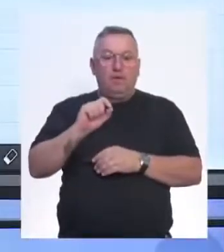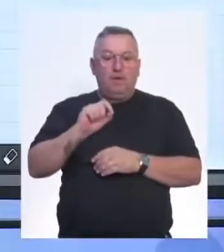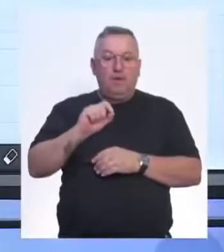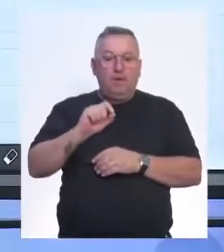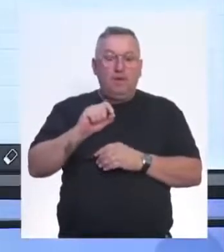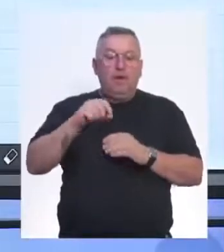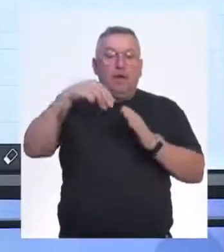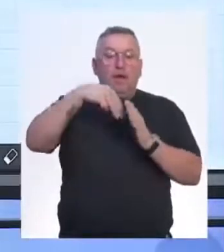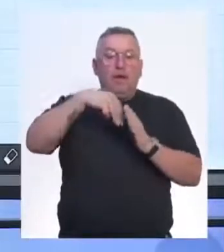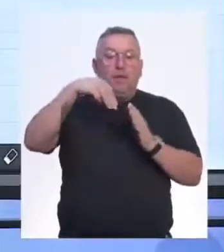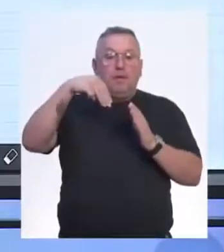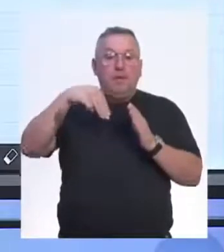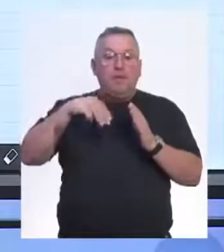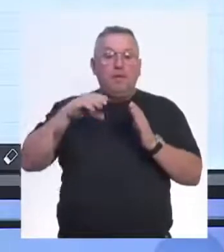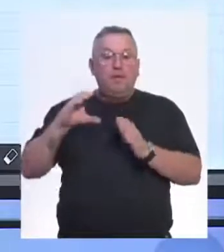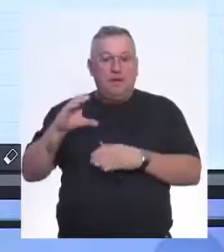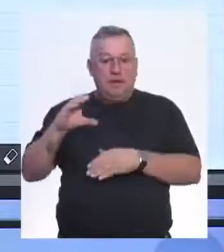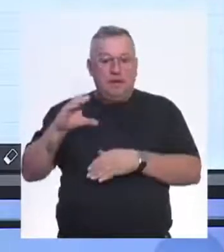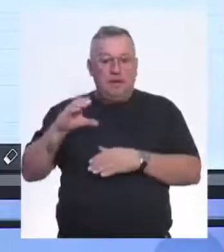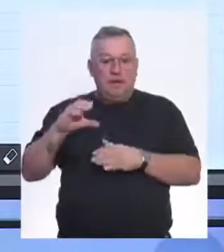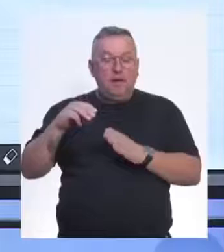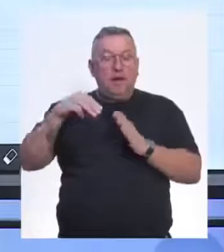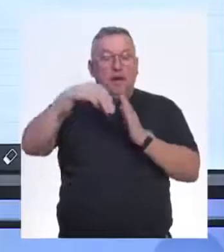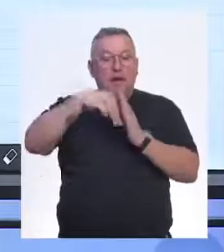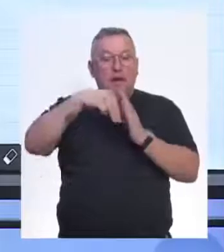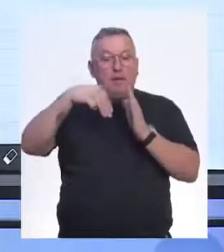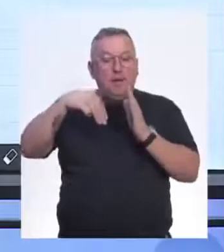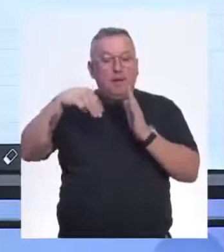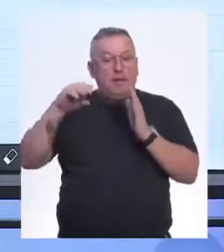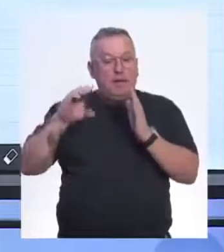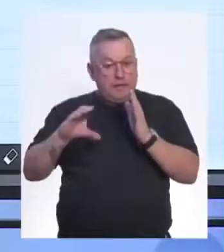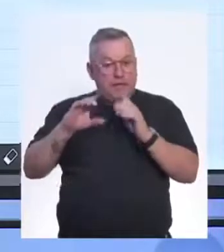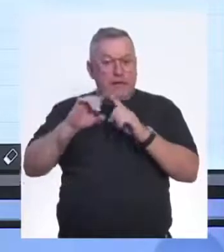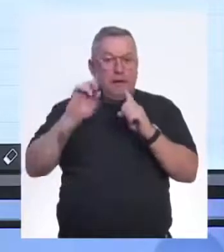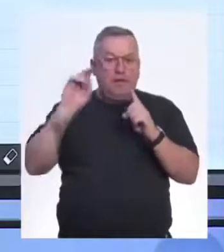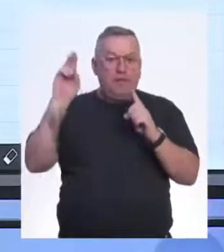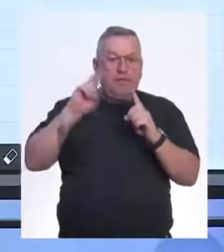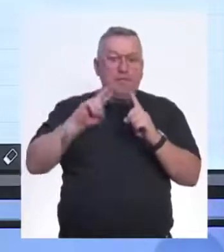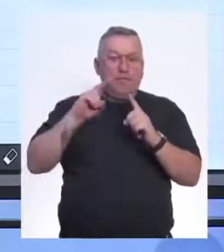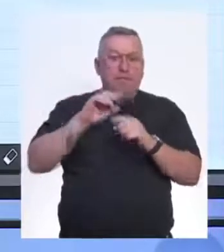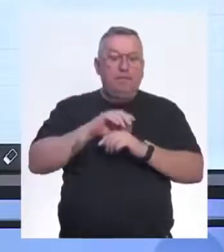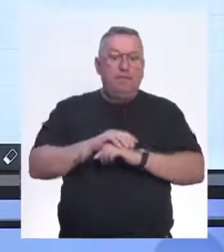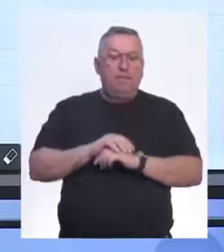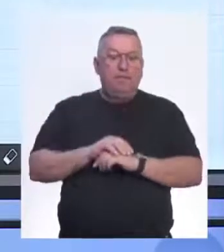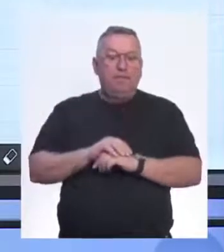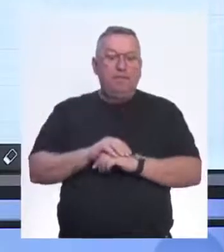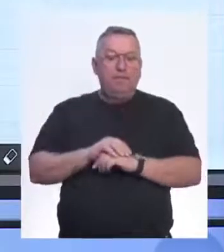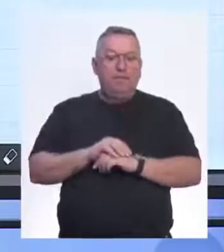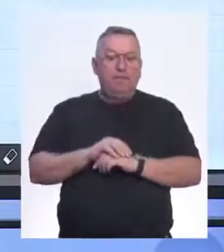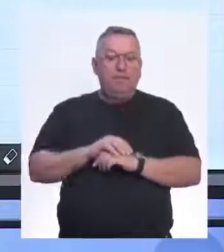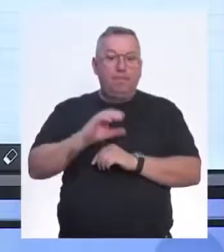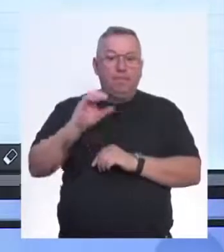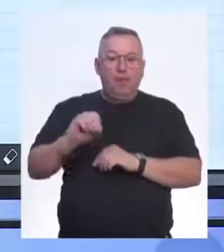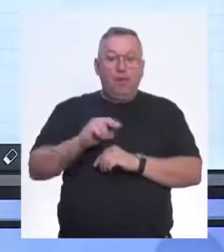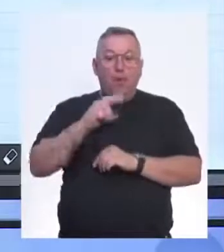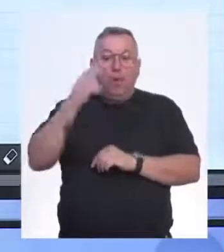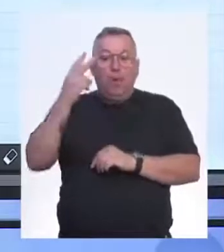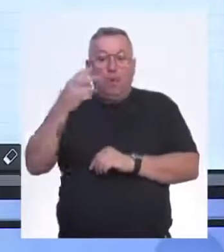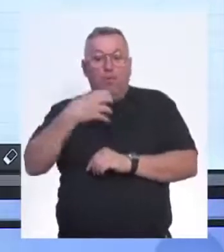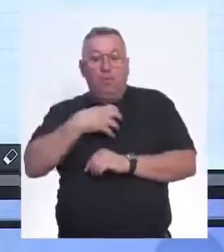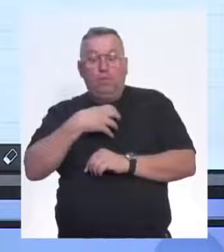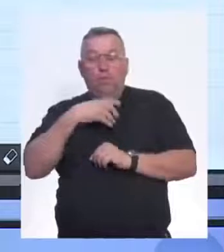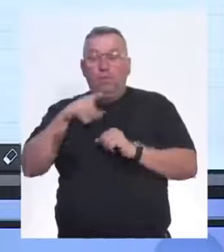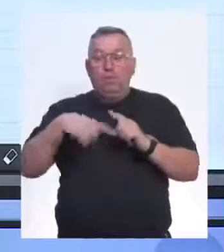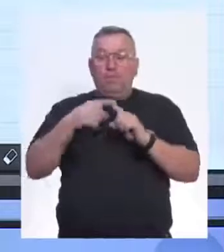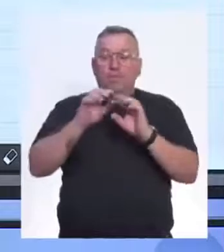múltiplo comum, né? Você encontrar, fatorar, você encontrar esse fator aí comum entre eles. Ou, o jeito também